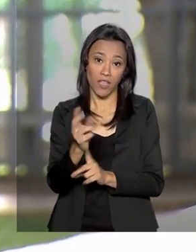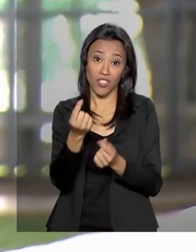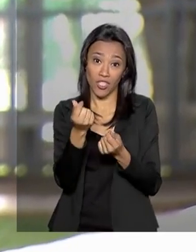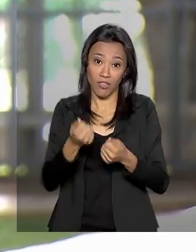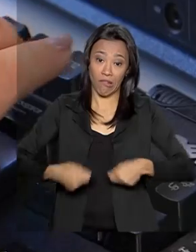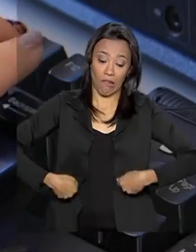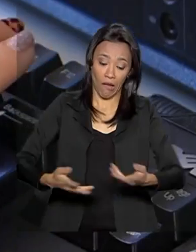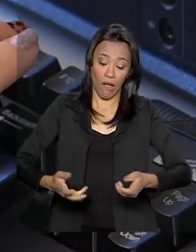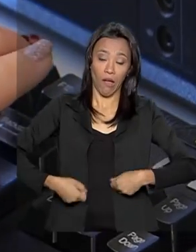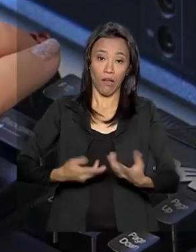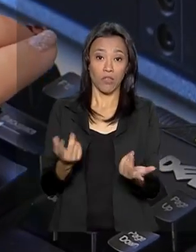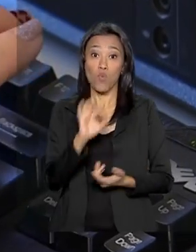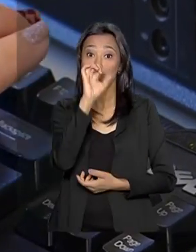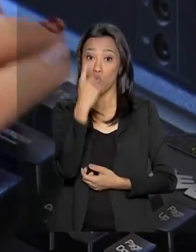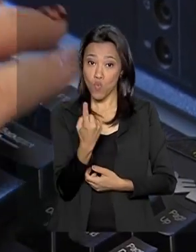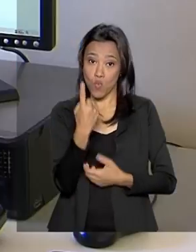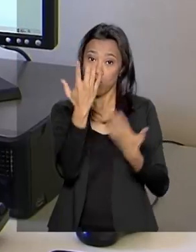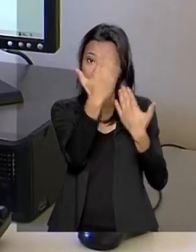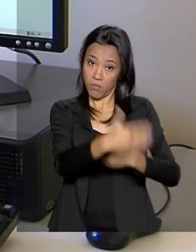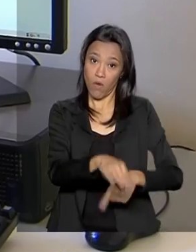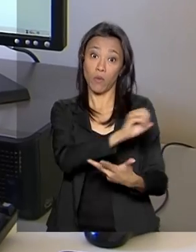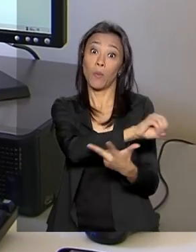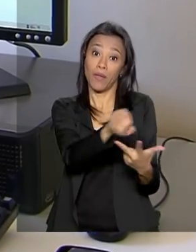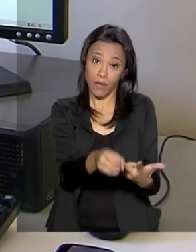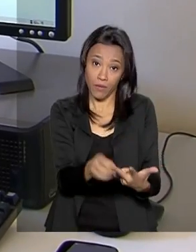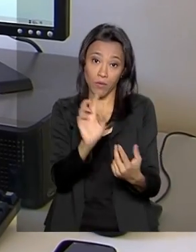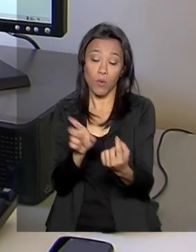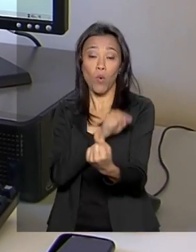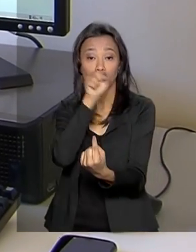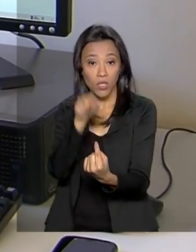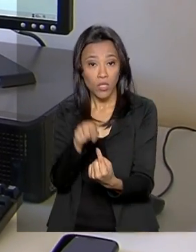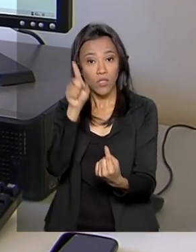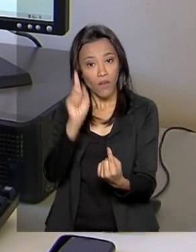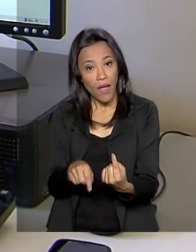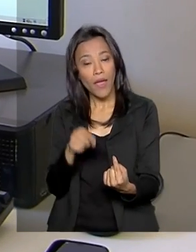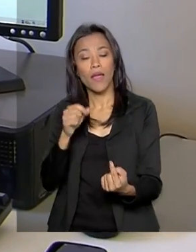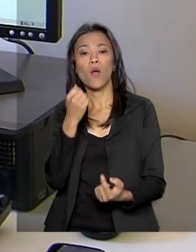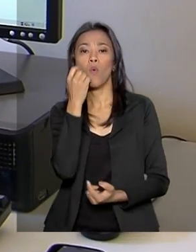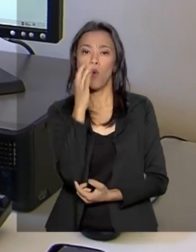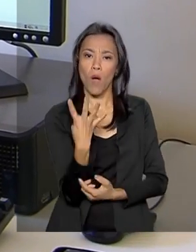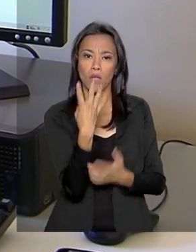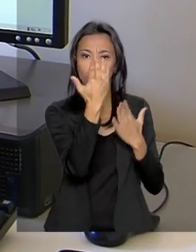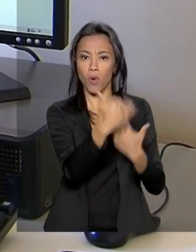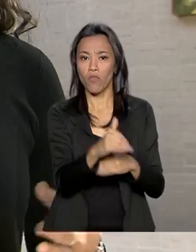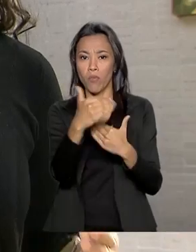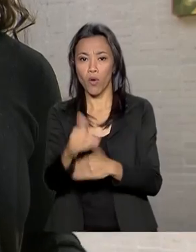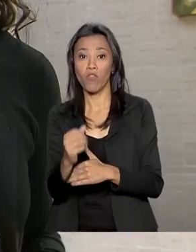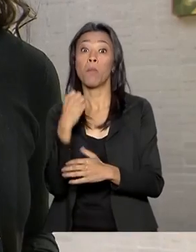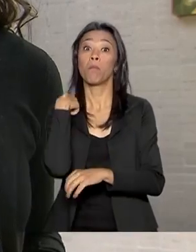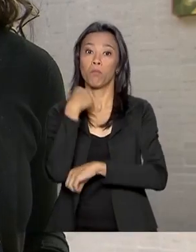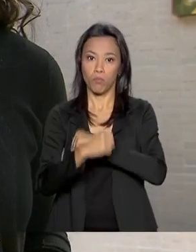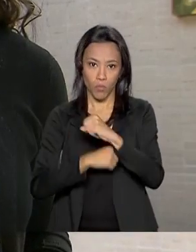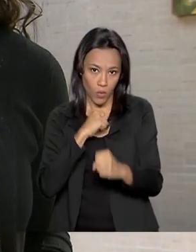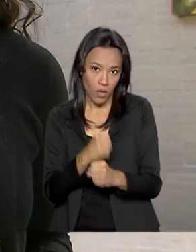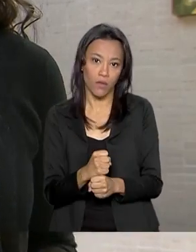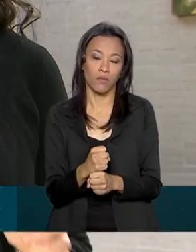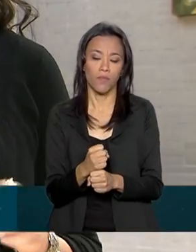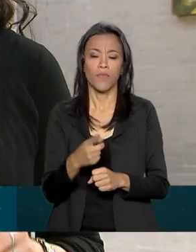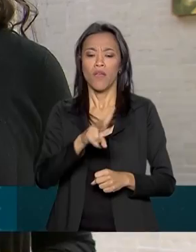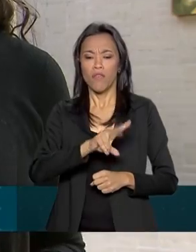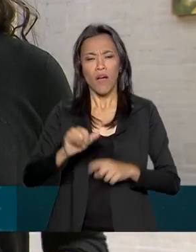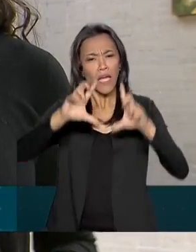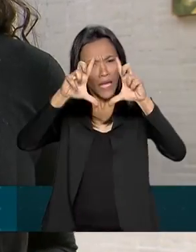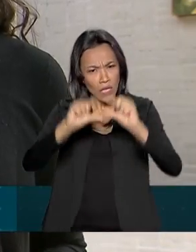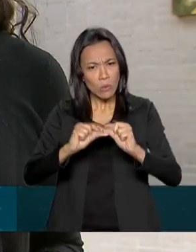edição do Enem. Com o modelo digital, a meta é aplicar até quatro provas do Enem por ano. Além de reduzir gastos e